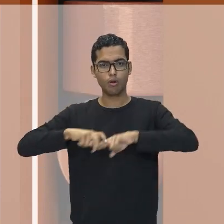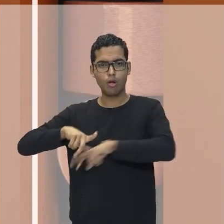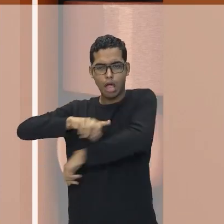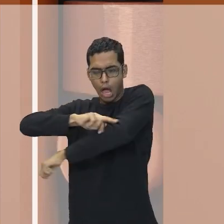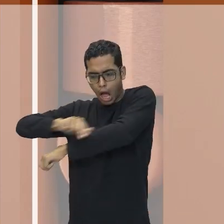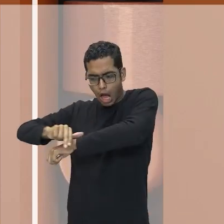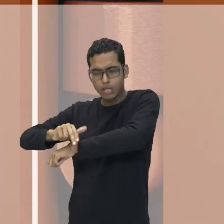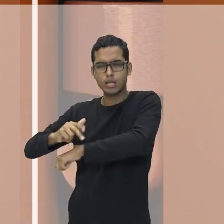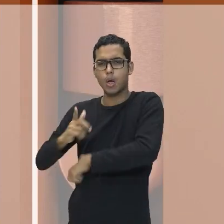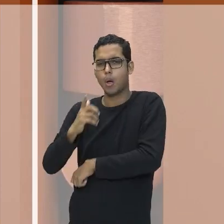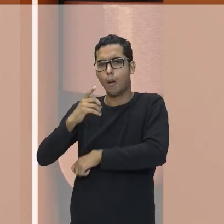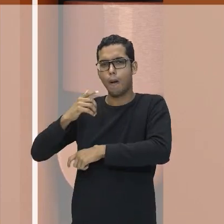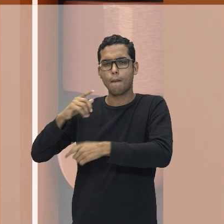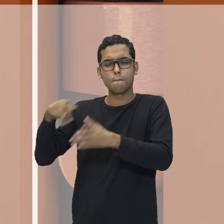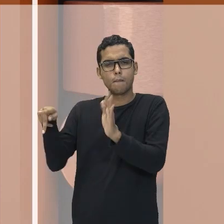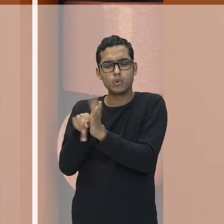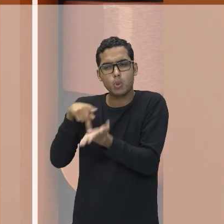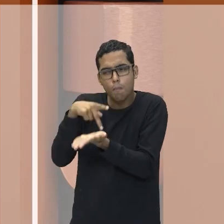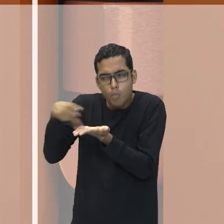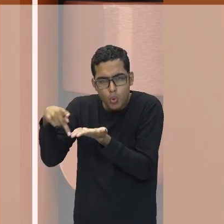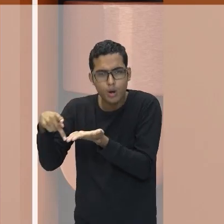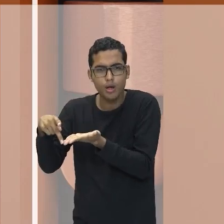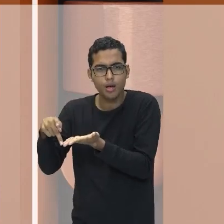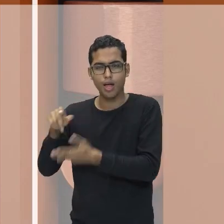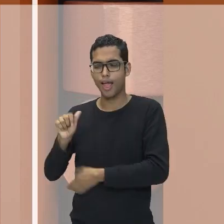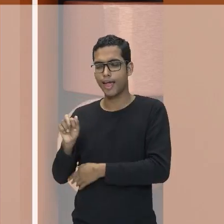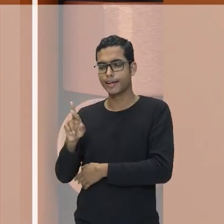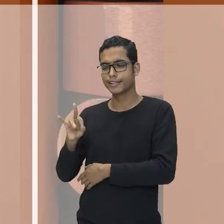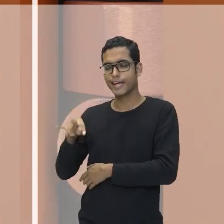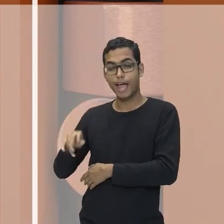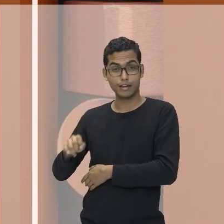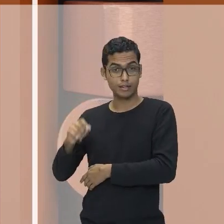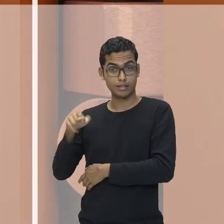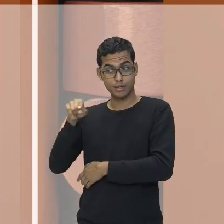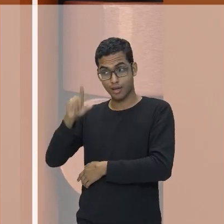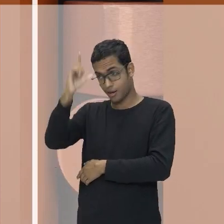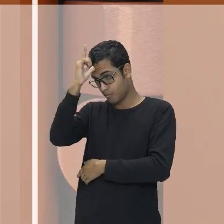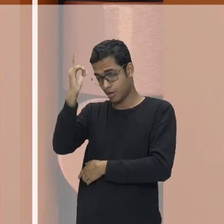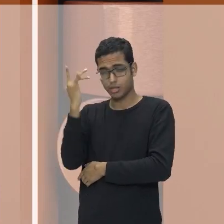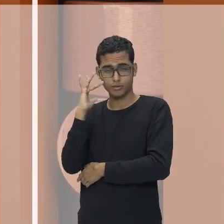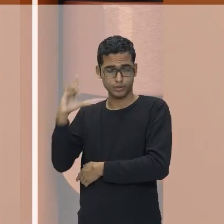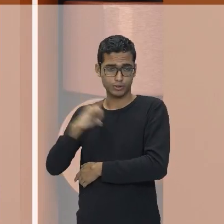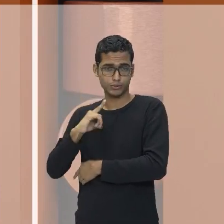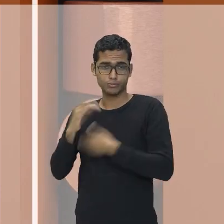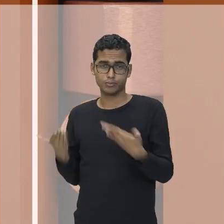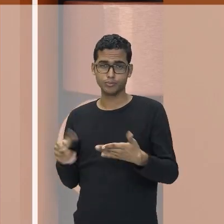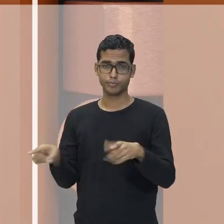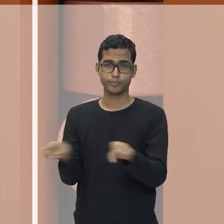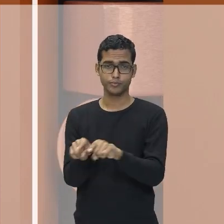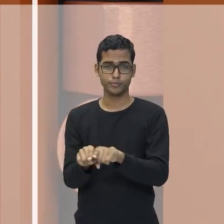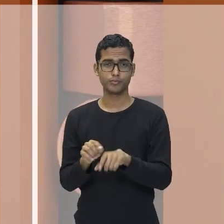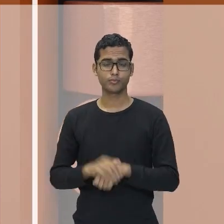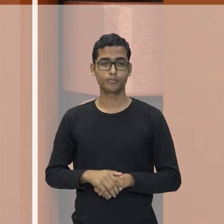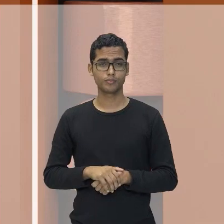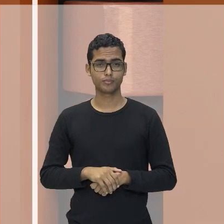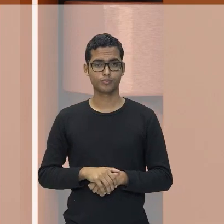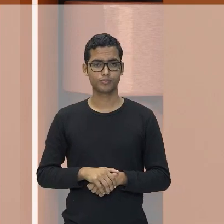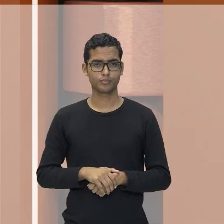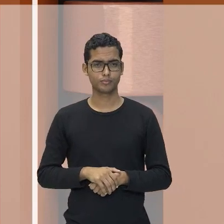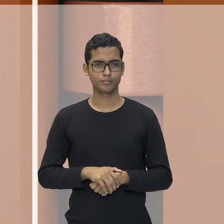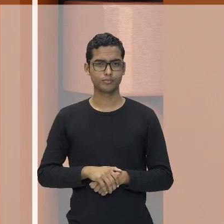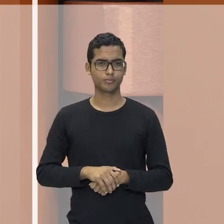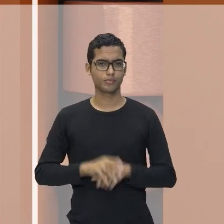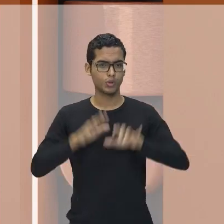momento. Então o que os alemães resolveram? Prender os judeus, confiscar os seus bens